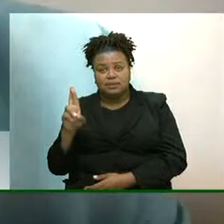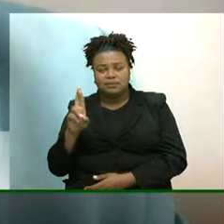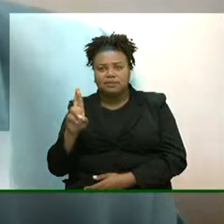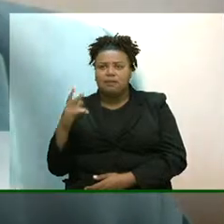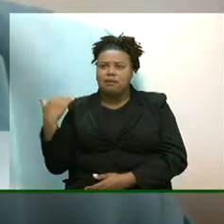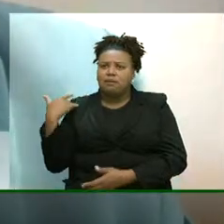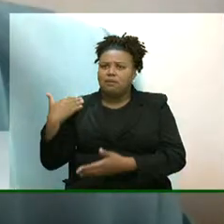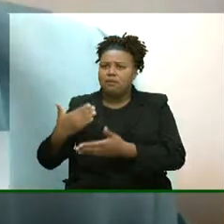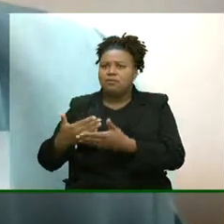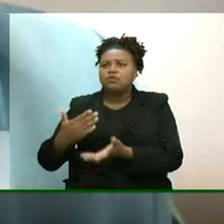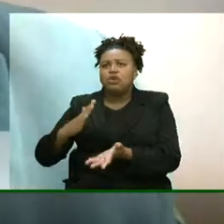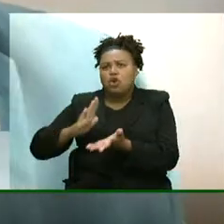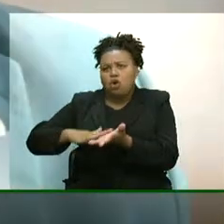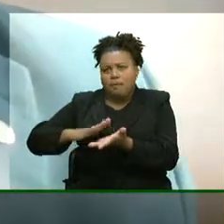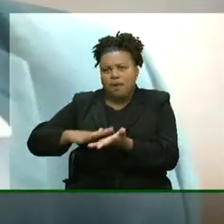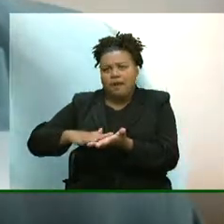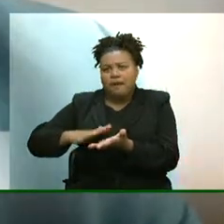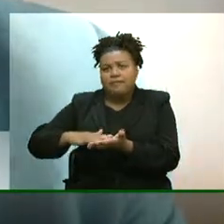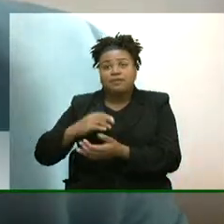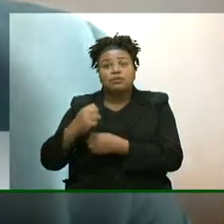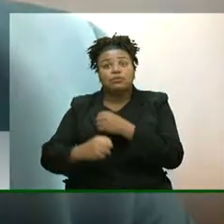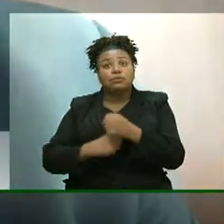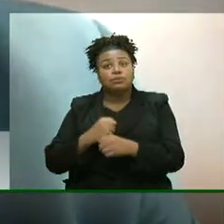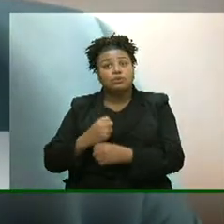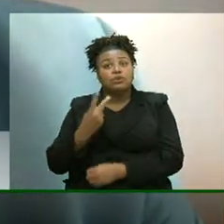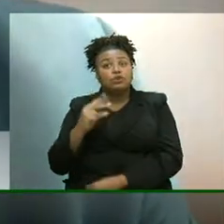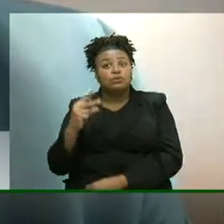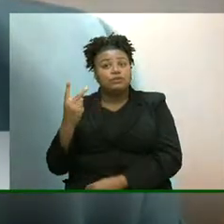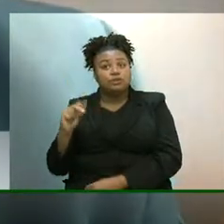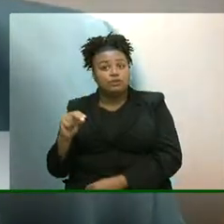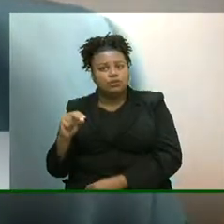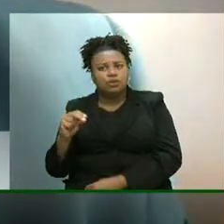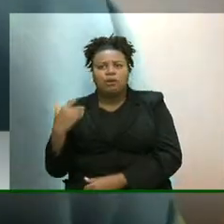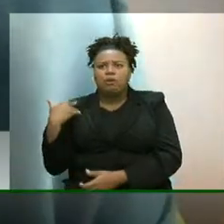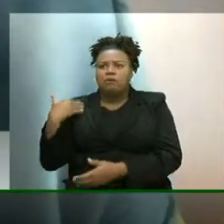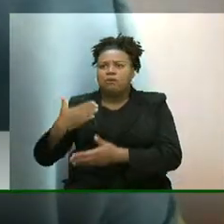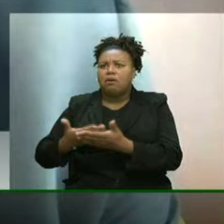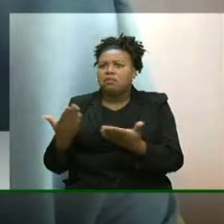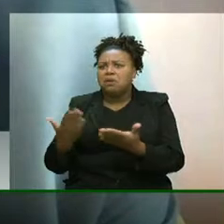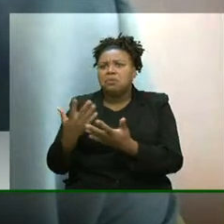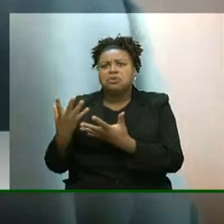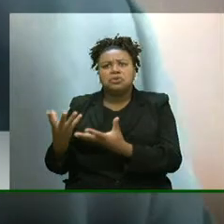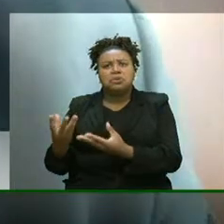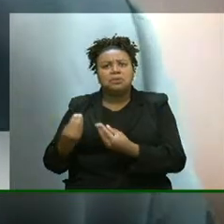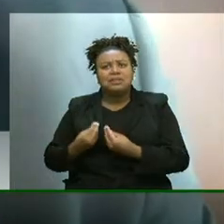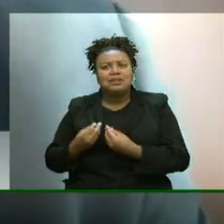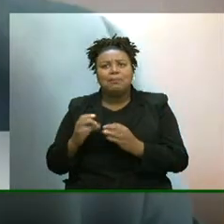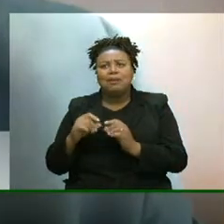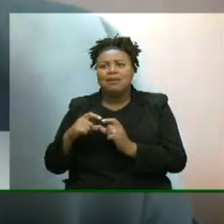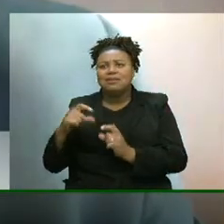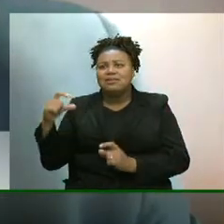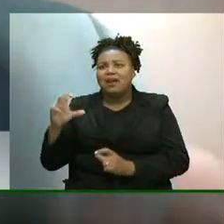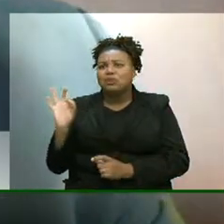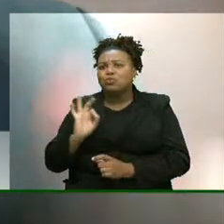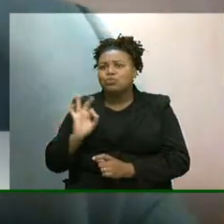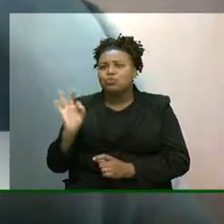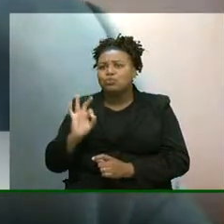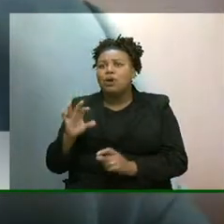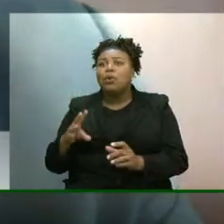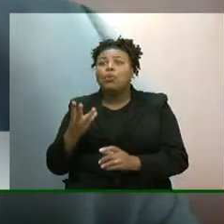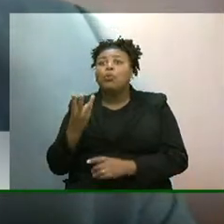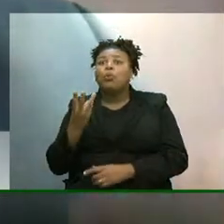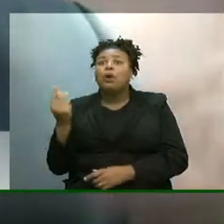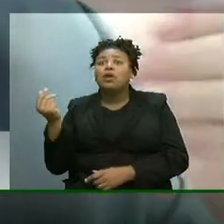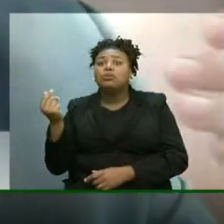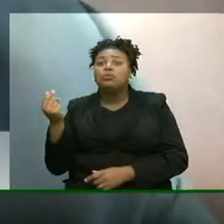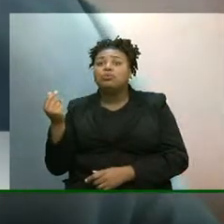até então eram cobrados em 2020, até hoje eu não recebi uma estratificação. Quanto